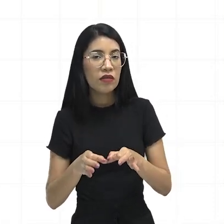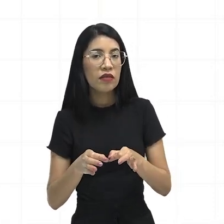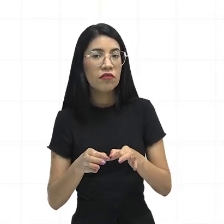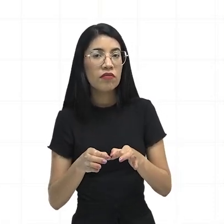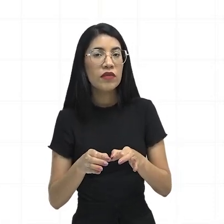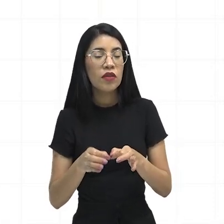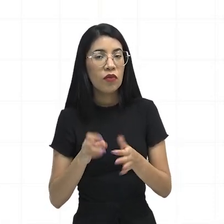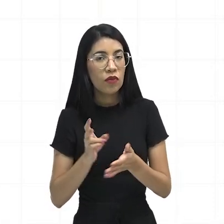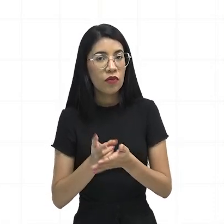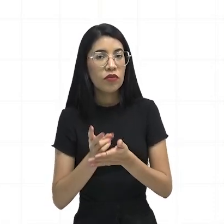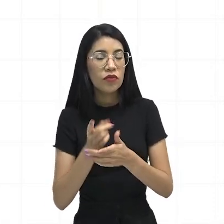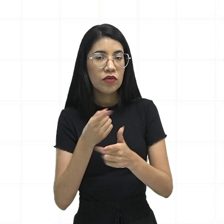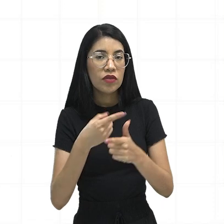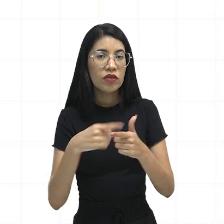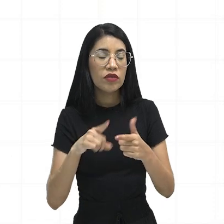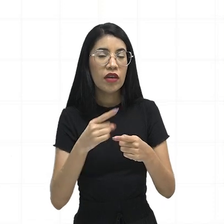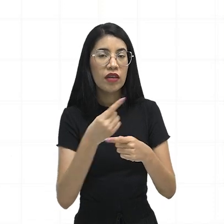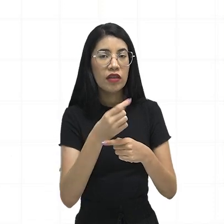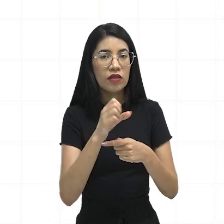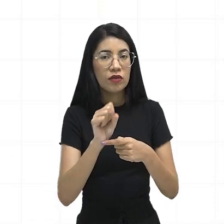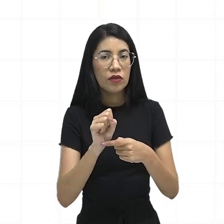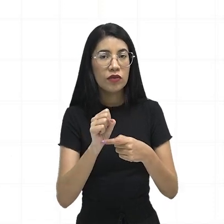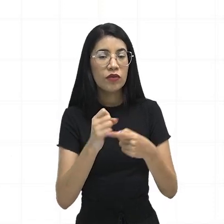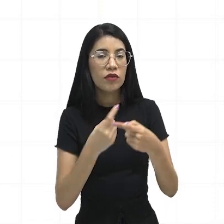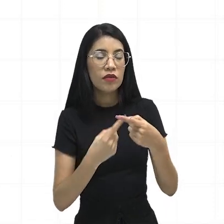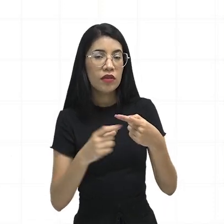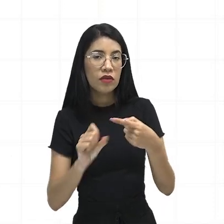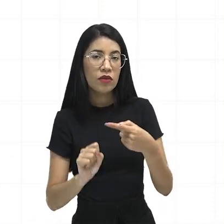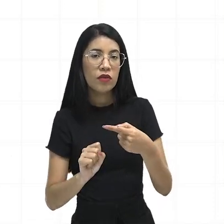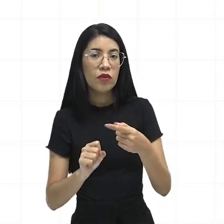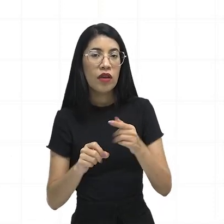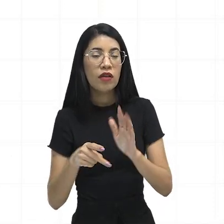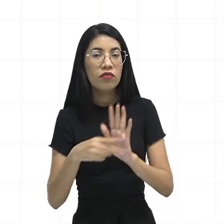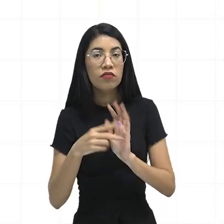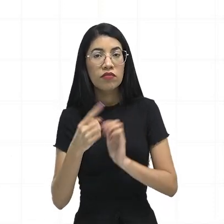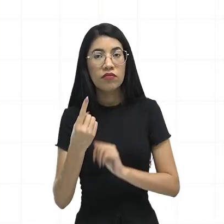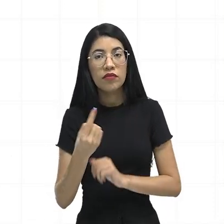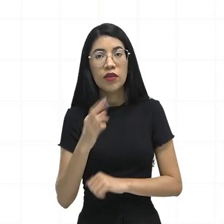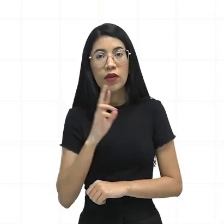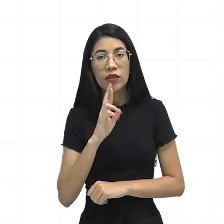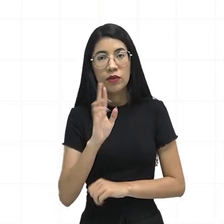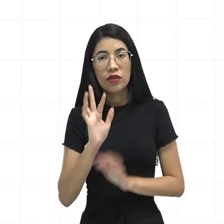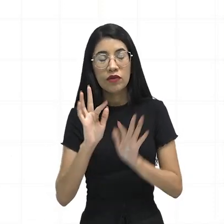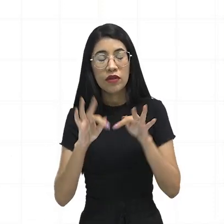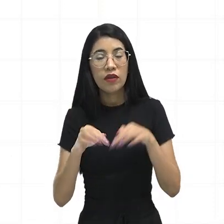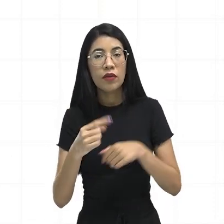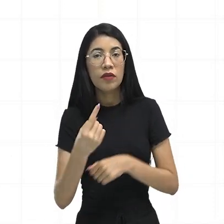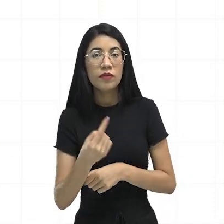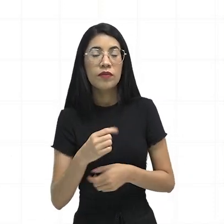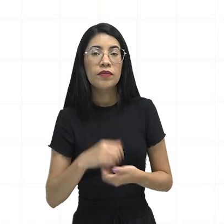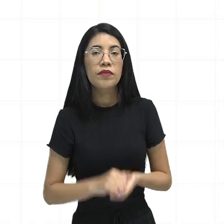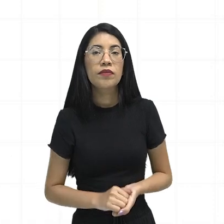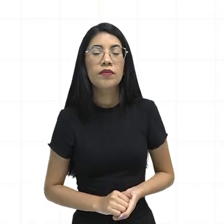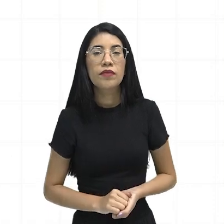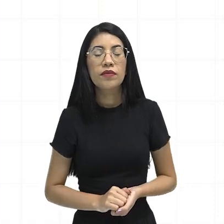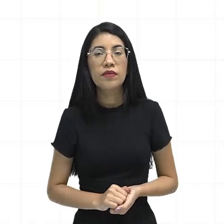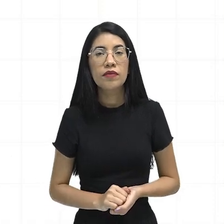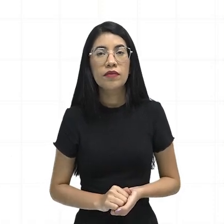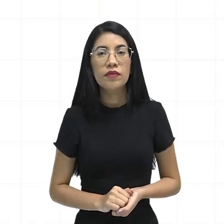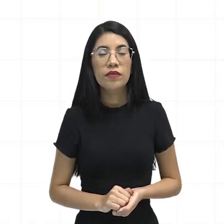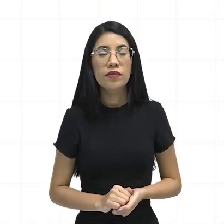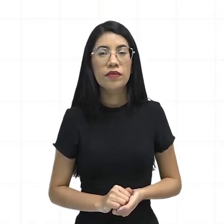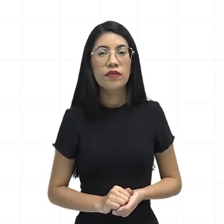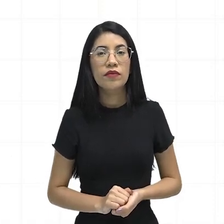divida. 18 dividido por 18 é 1. Então, nossa resposta é 1. Diante dessa resposta,